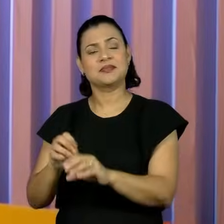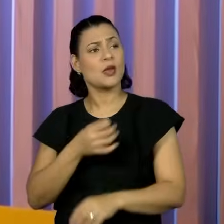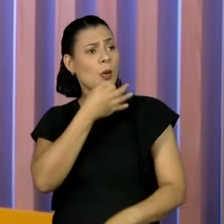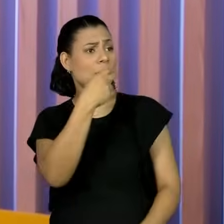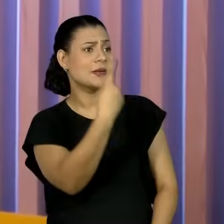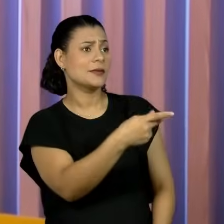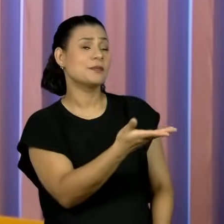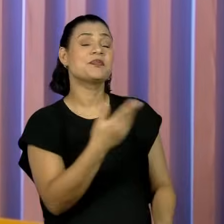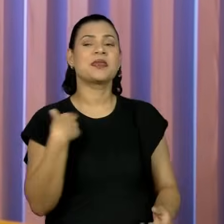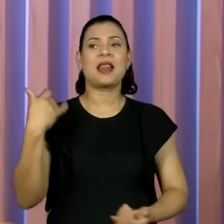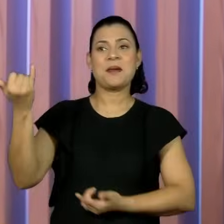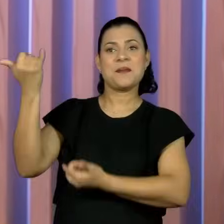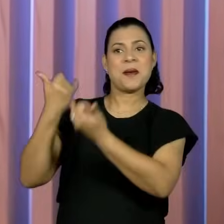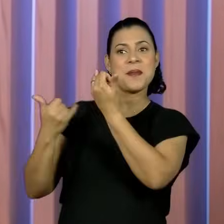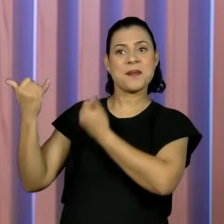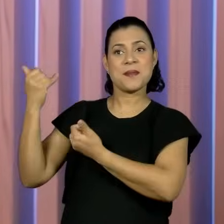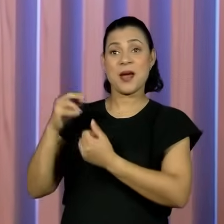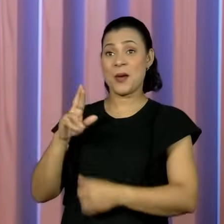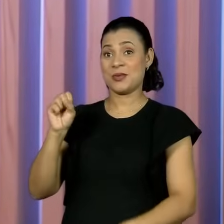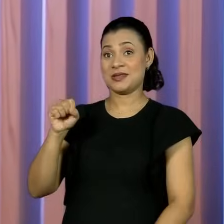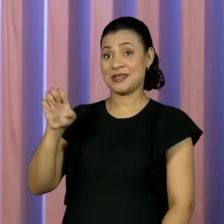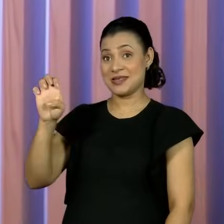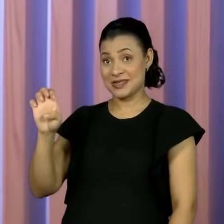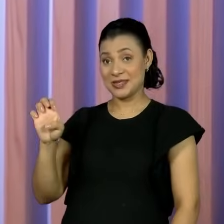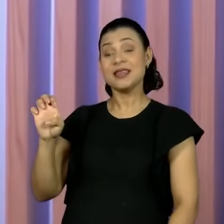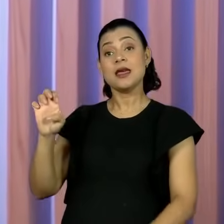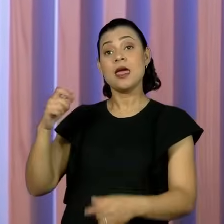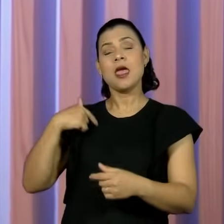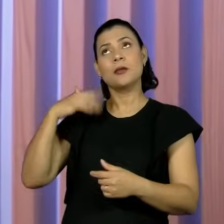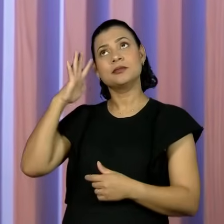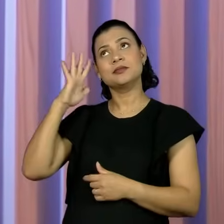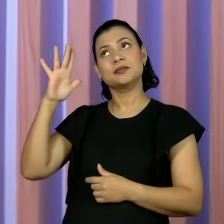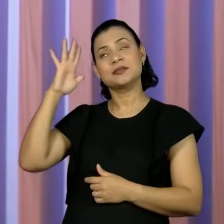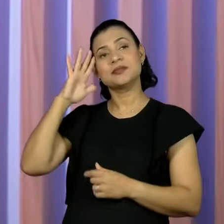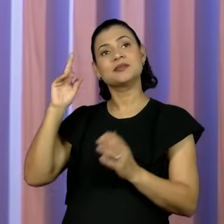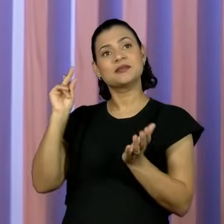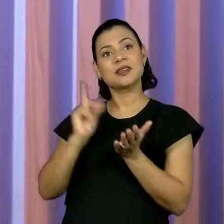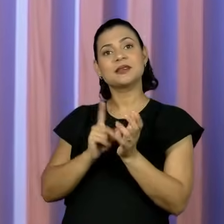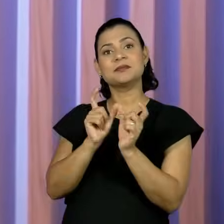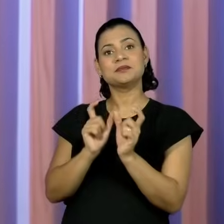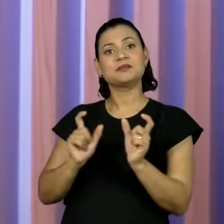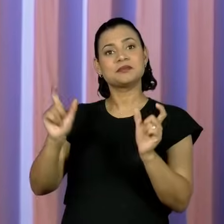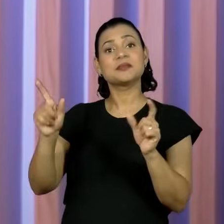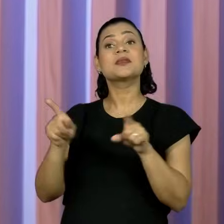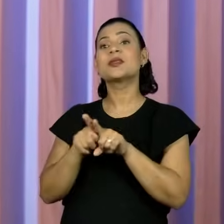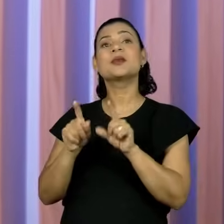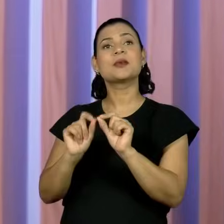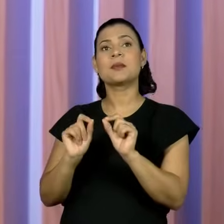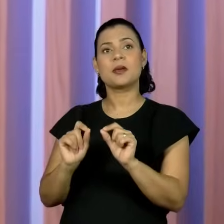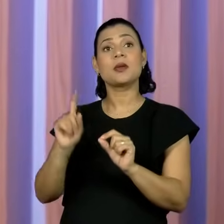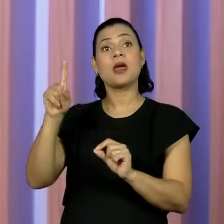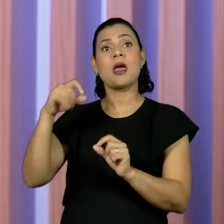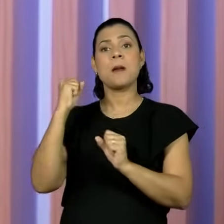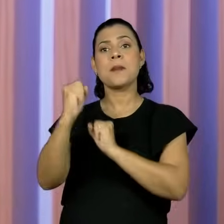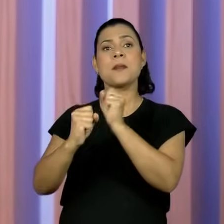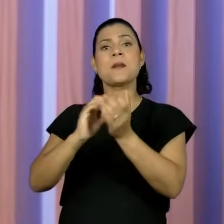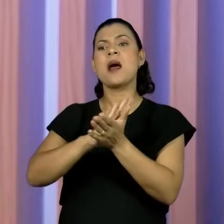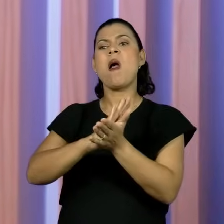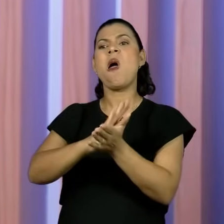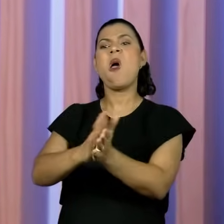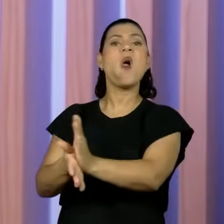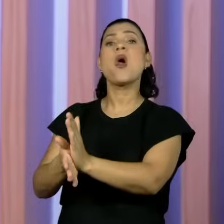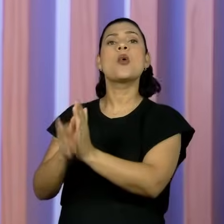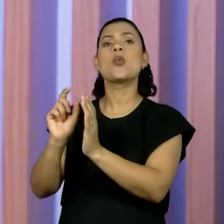Enquanto a Rosane falava, vinha na minha cabeça um conceito de Dona Sueli Carneiro, que é o epistemicídio, né? O assassinato dos saberes de